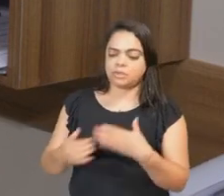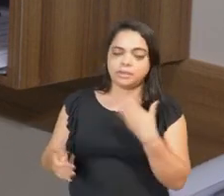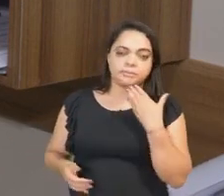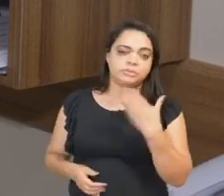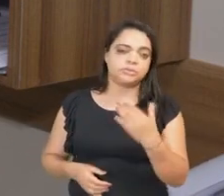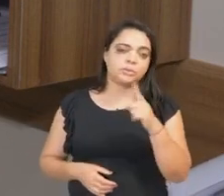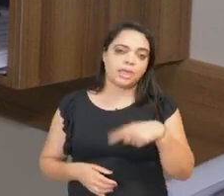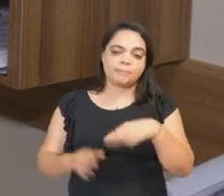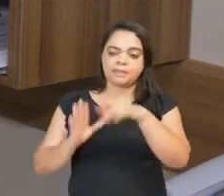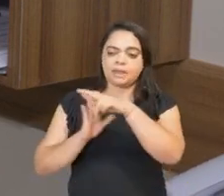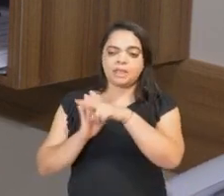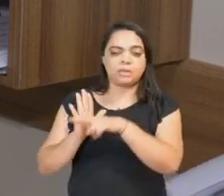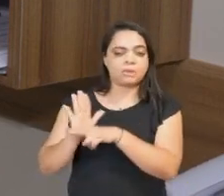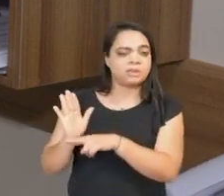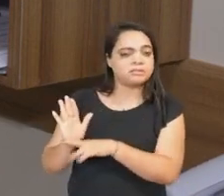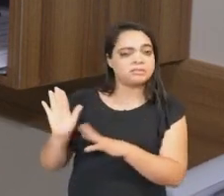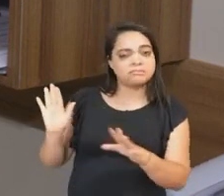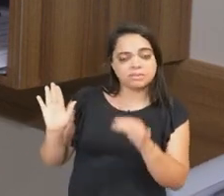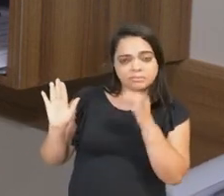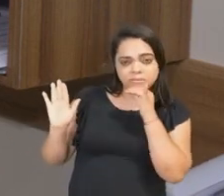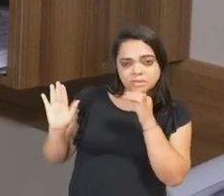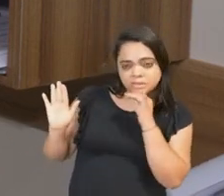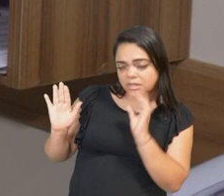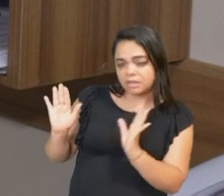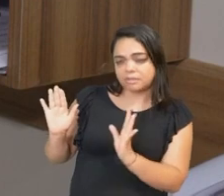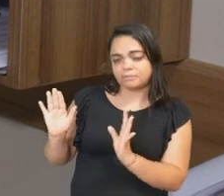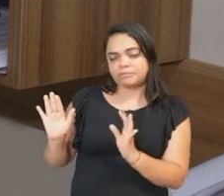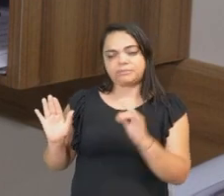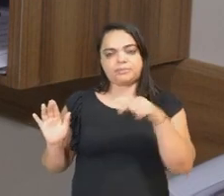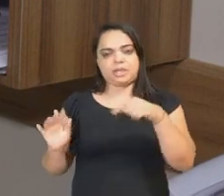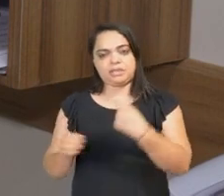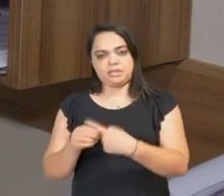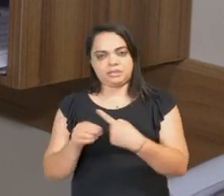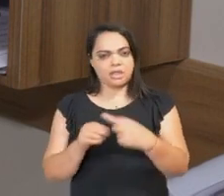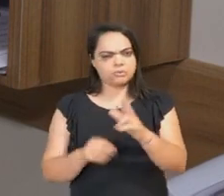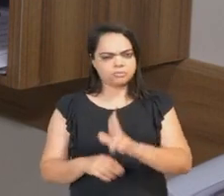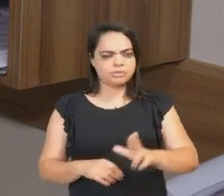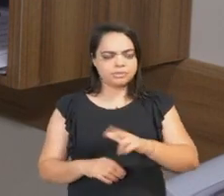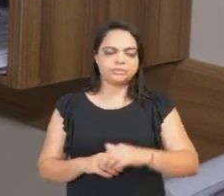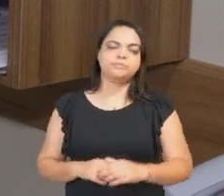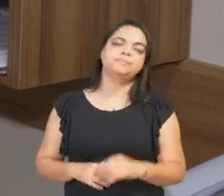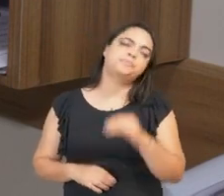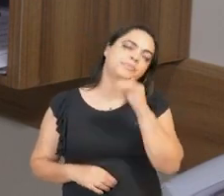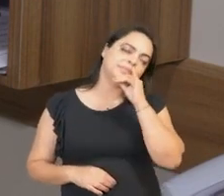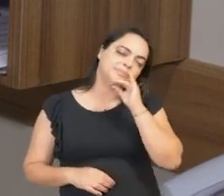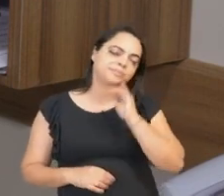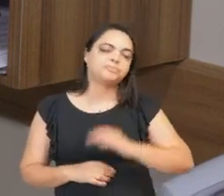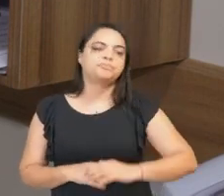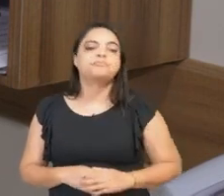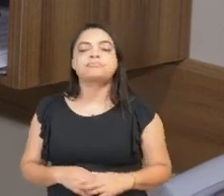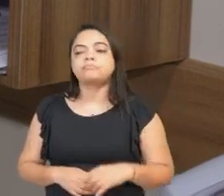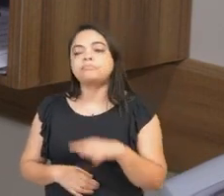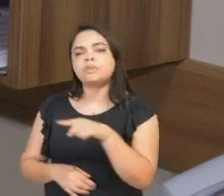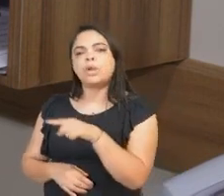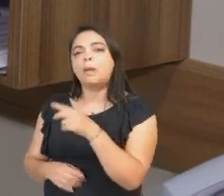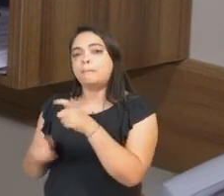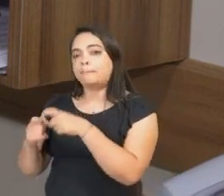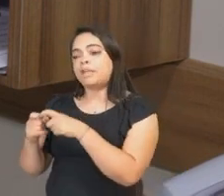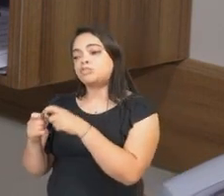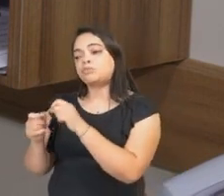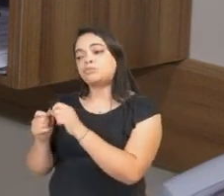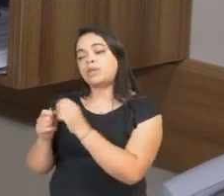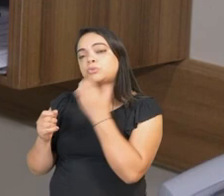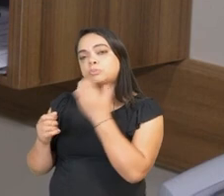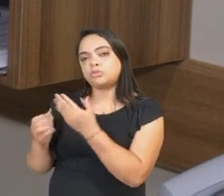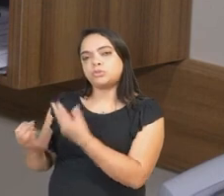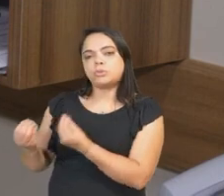encaminhamento é por regulação né então um exemplo clássico aqui da nossa cidade de Uberlândia então ele pega o encaminhamento